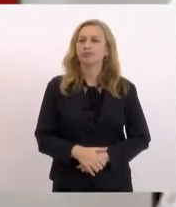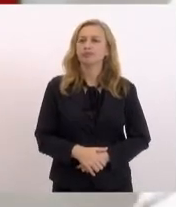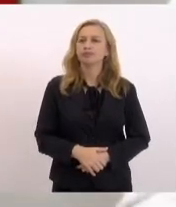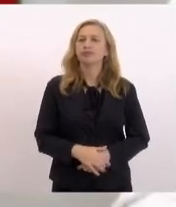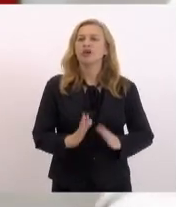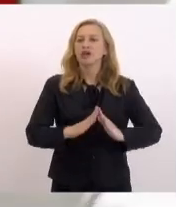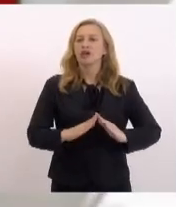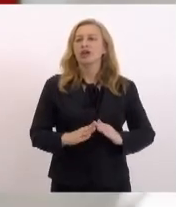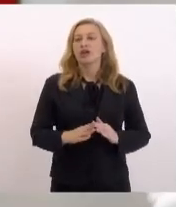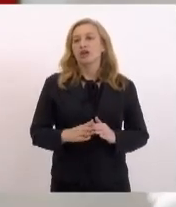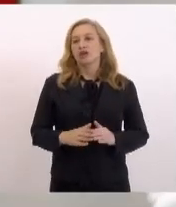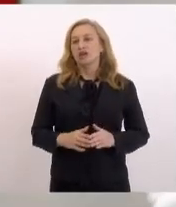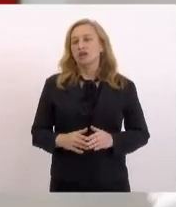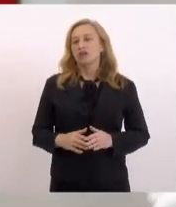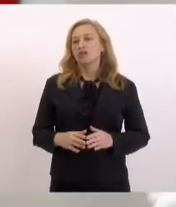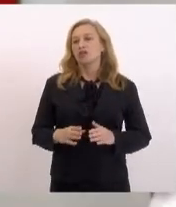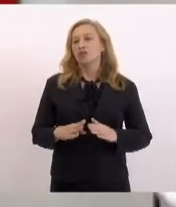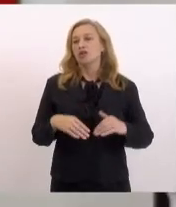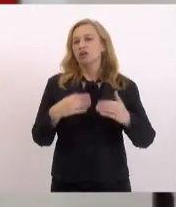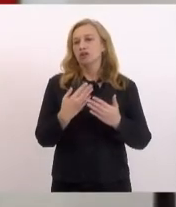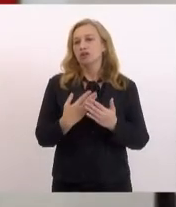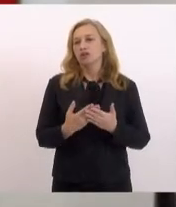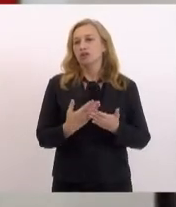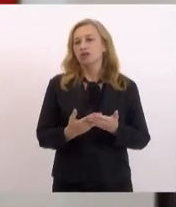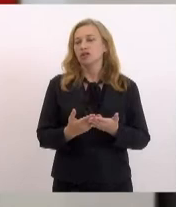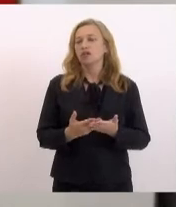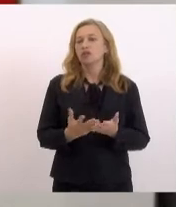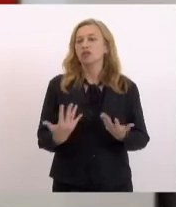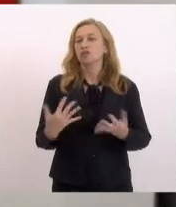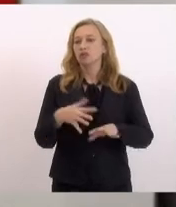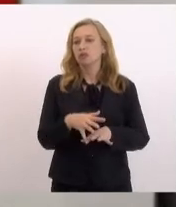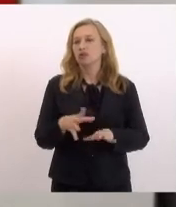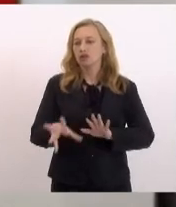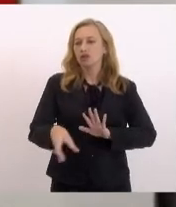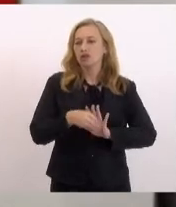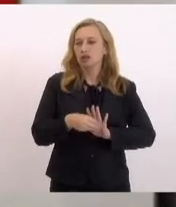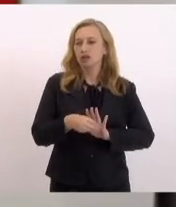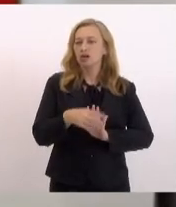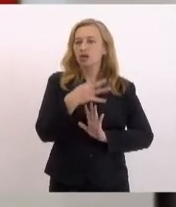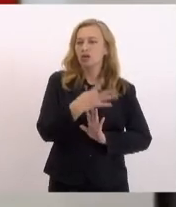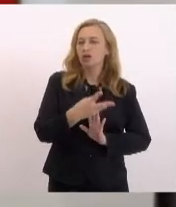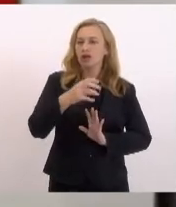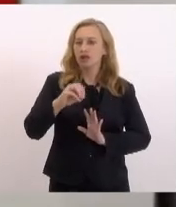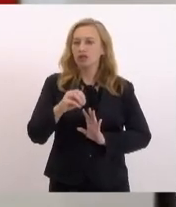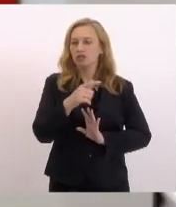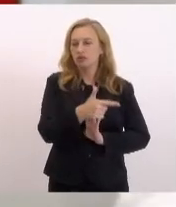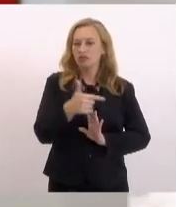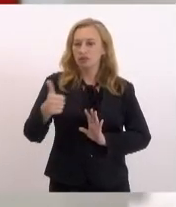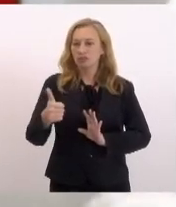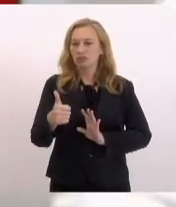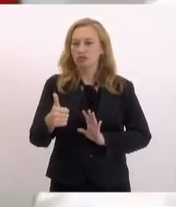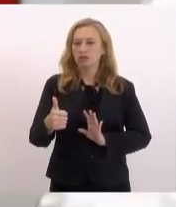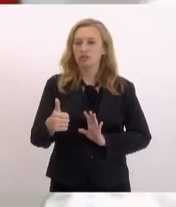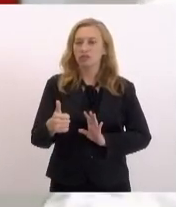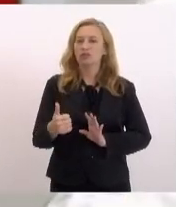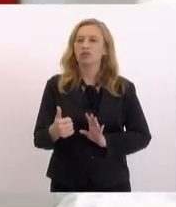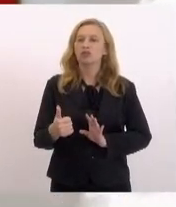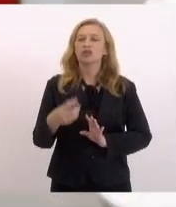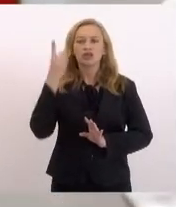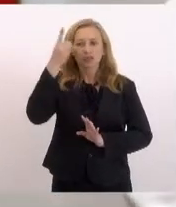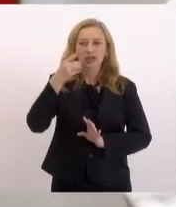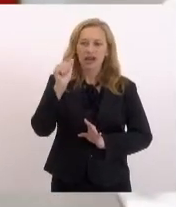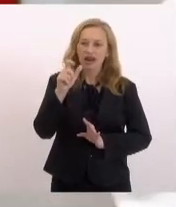Requer inclusão no projeto de lei 4340 de 21, que institui o selo de empresa incentivadora. Deputada Alana